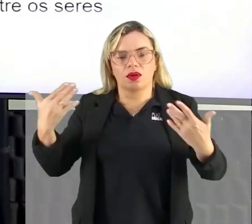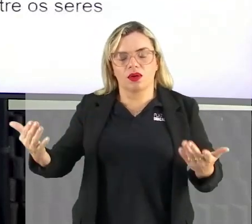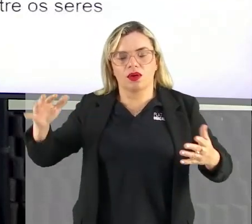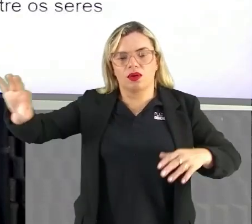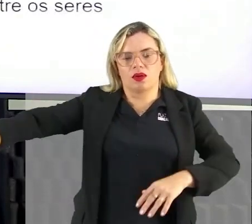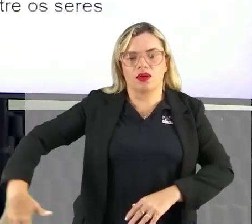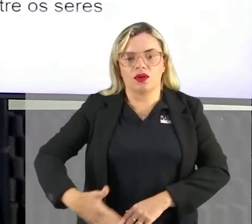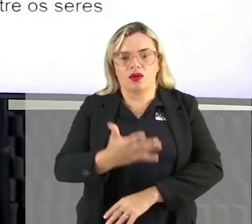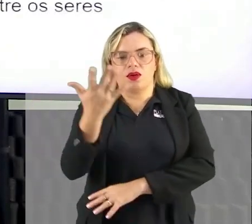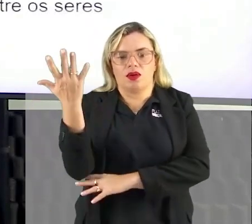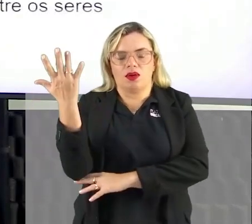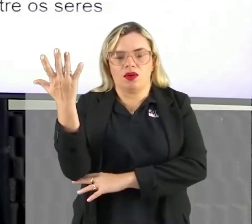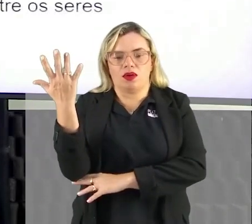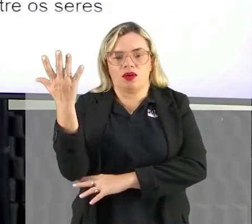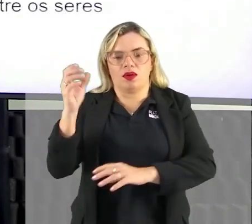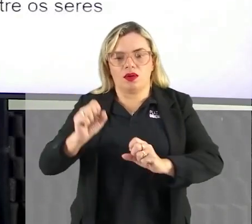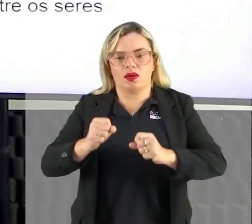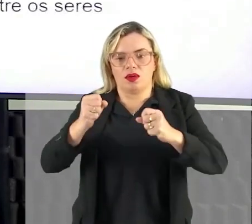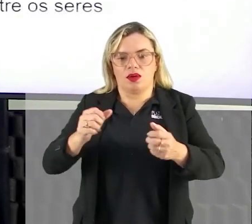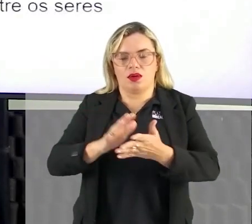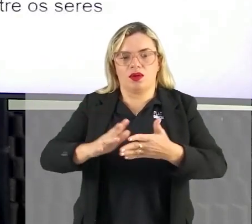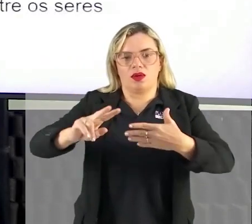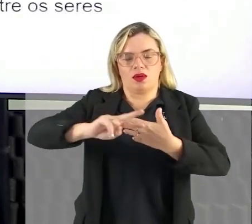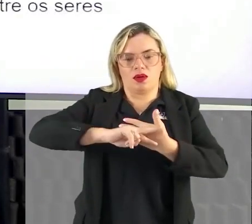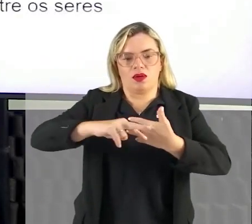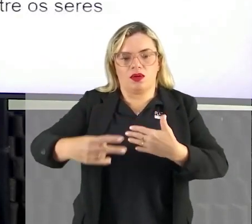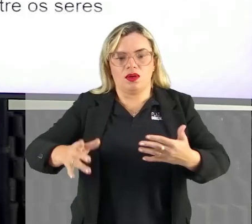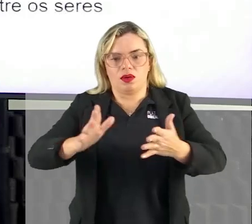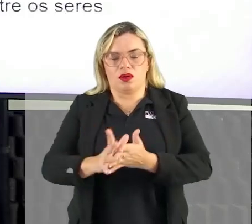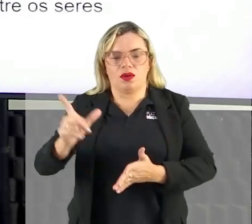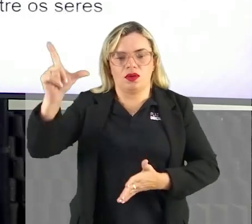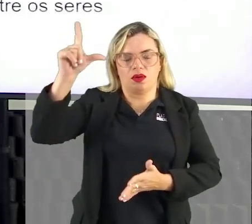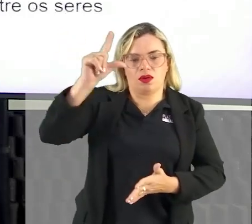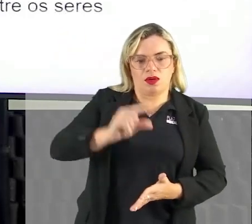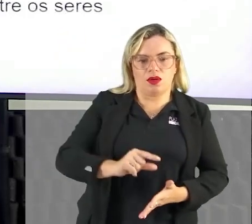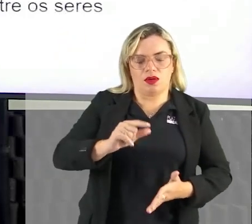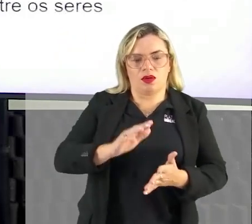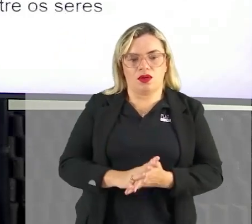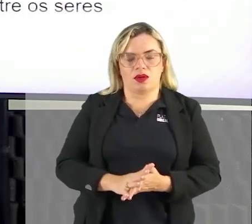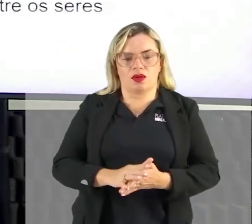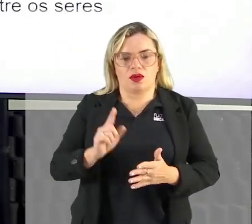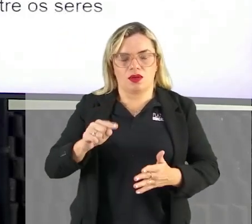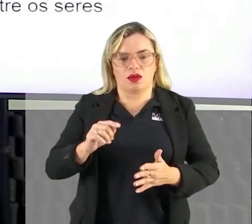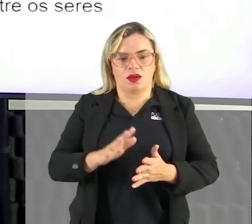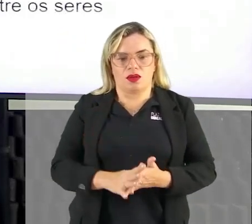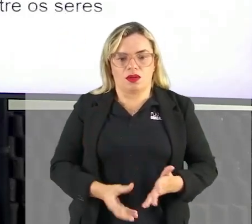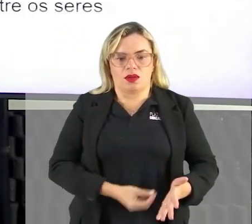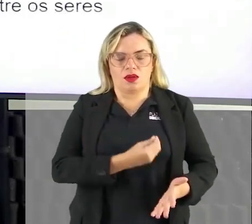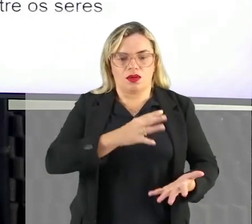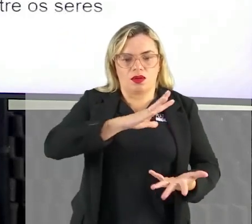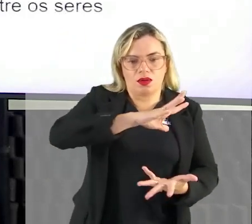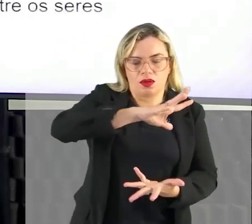Casos como dessa árvore podem provocar a redução da biodiversidade, pois elas ocupam